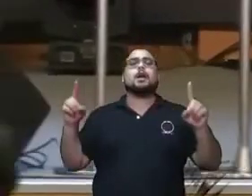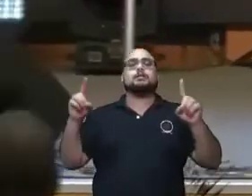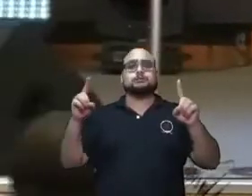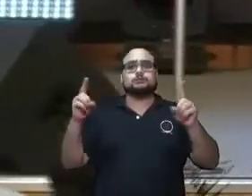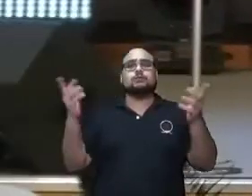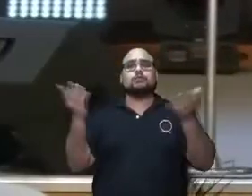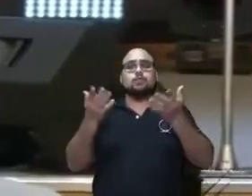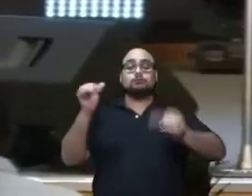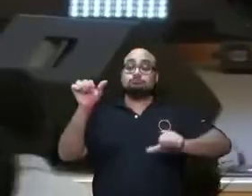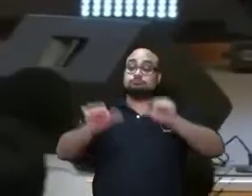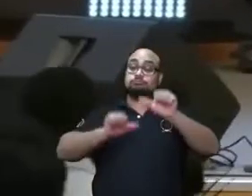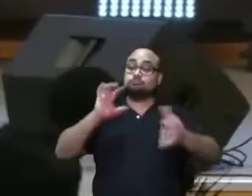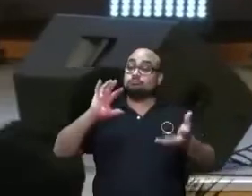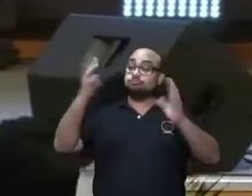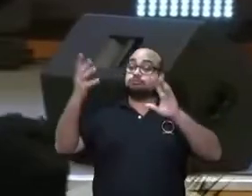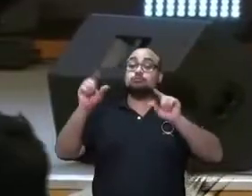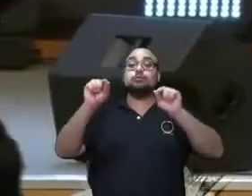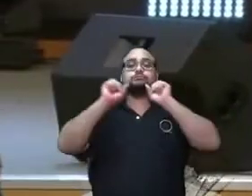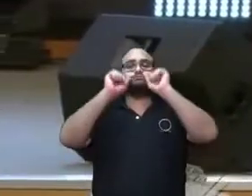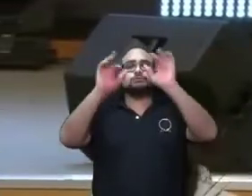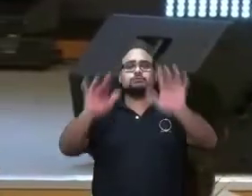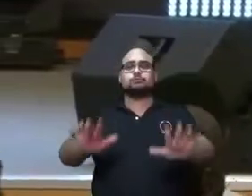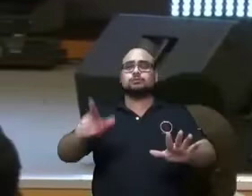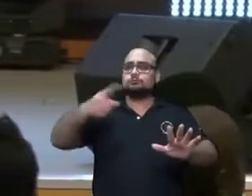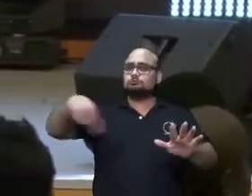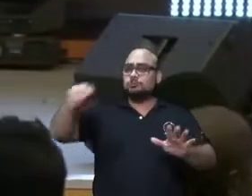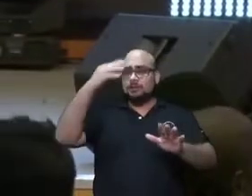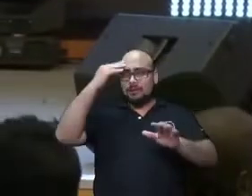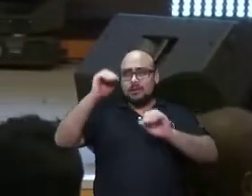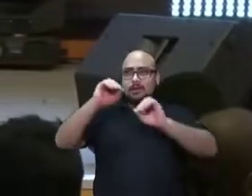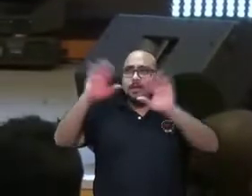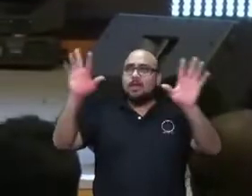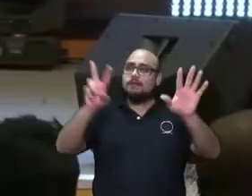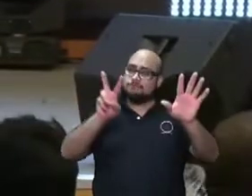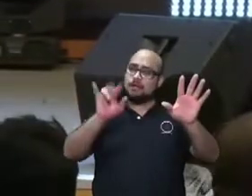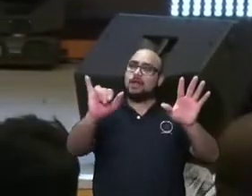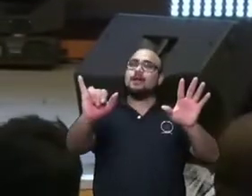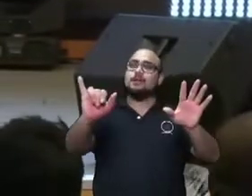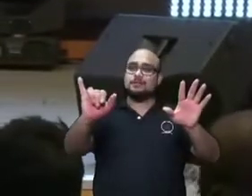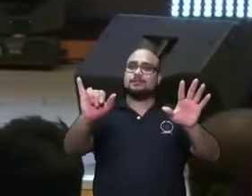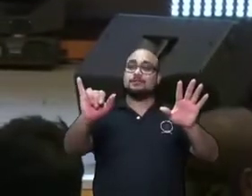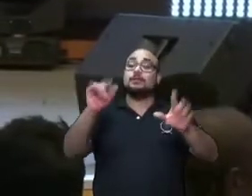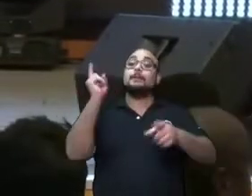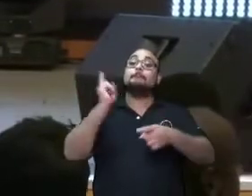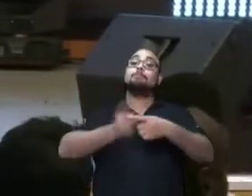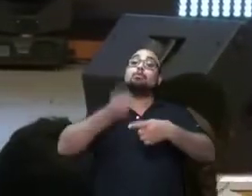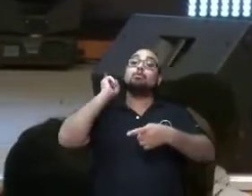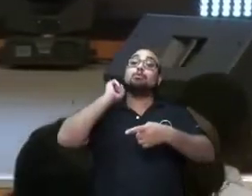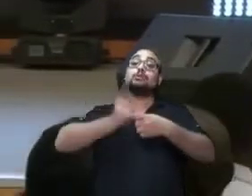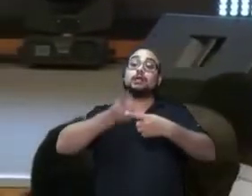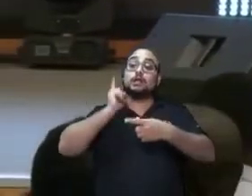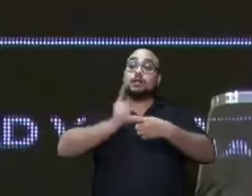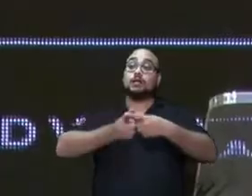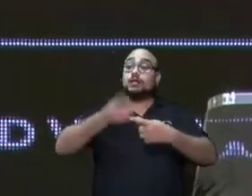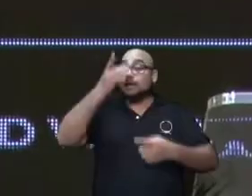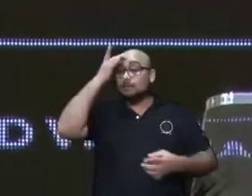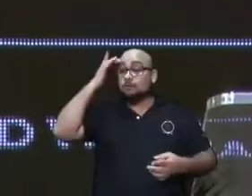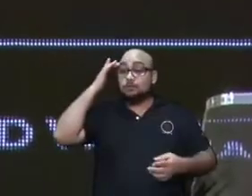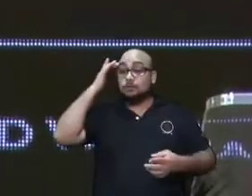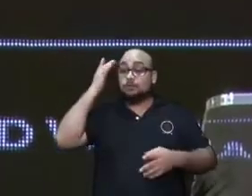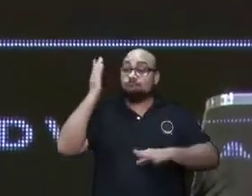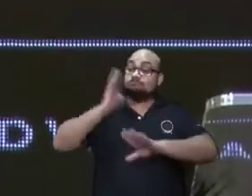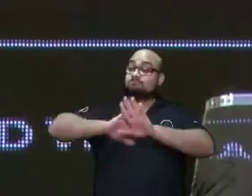Vai chegar um dia que você vai entender porque alguém por detrás daquela mesa, sentado naquela